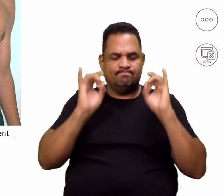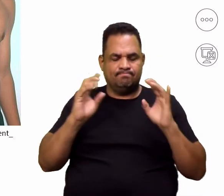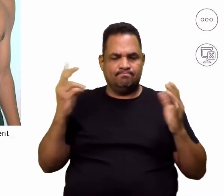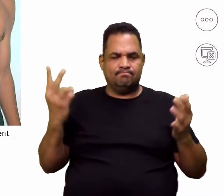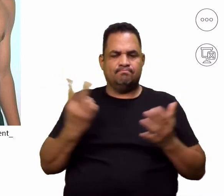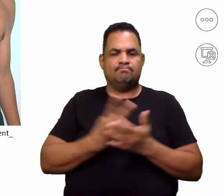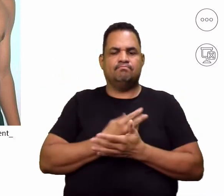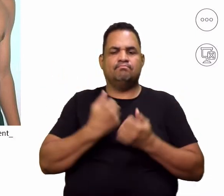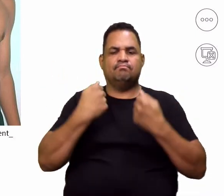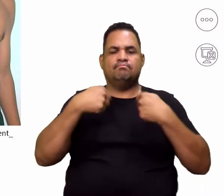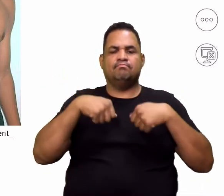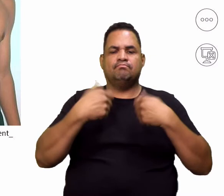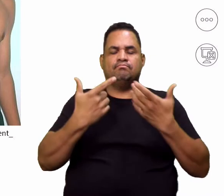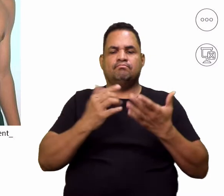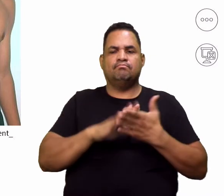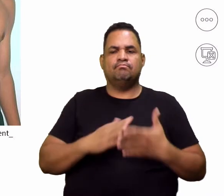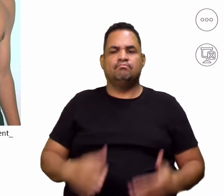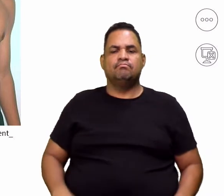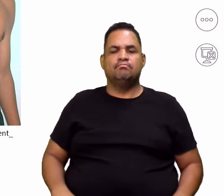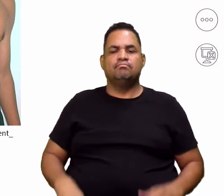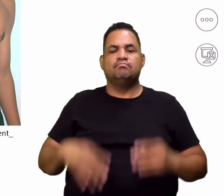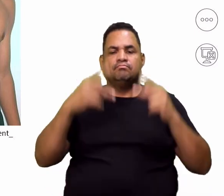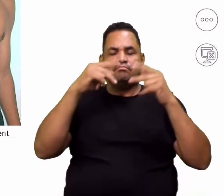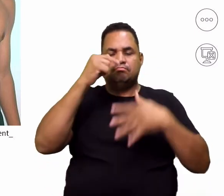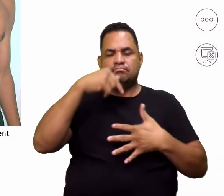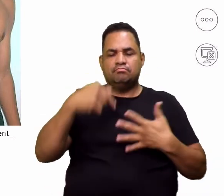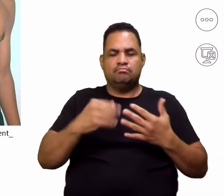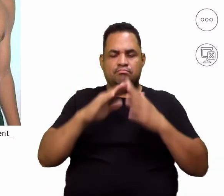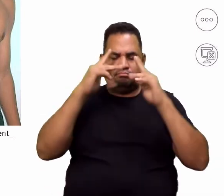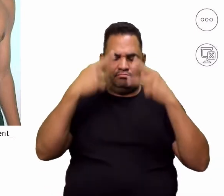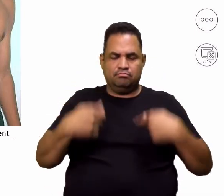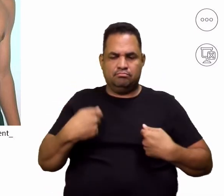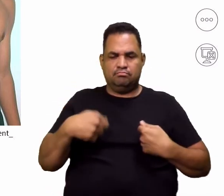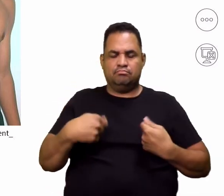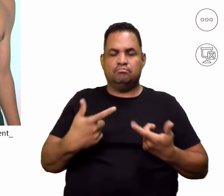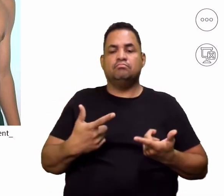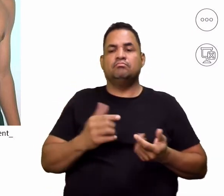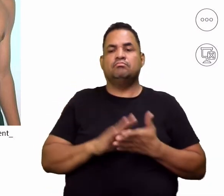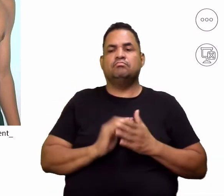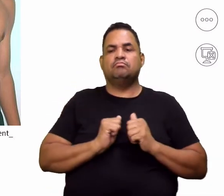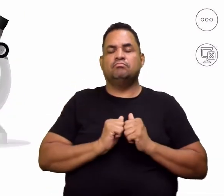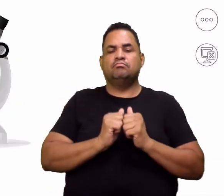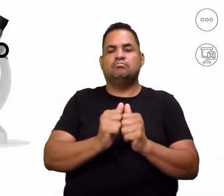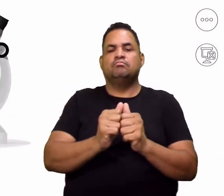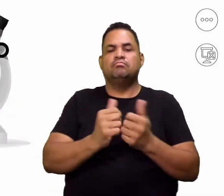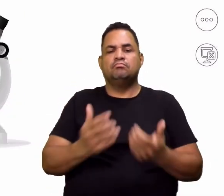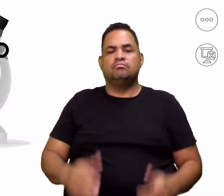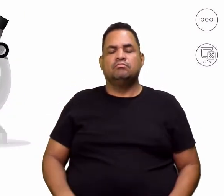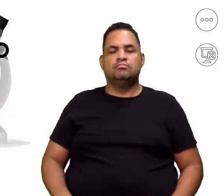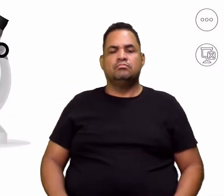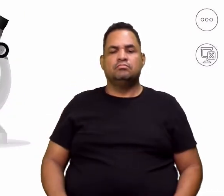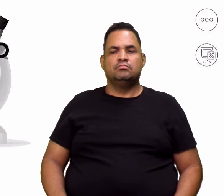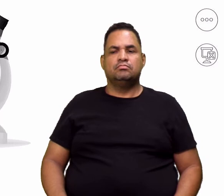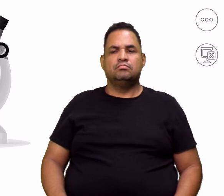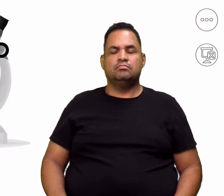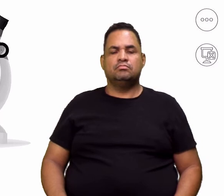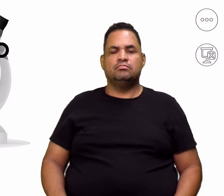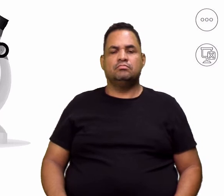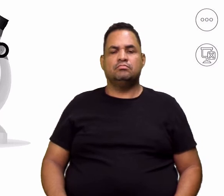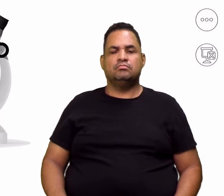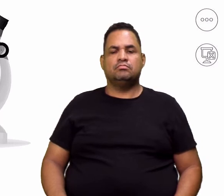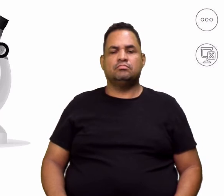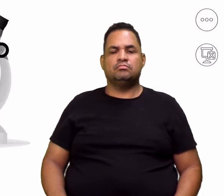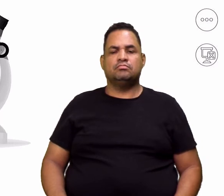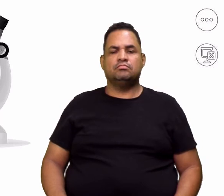pode acontecer na espécie humana. E aí precisa, como eu falei, desse acompanhamento aí, tá? E aí a gente tem